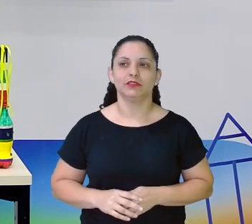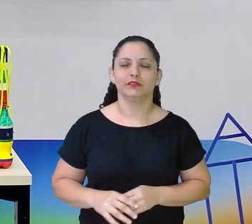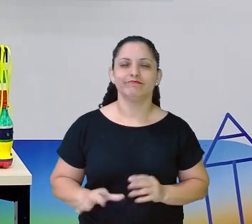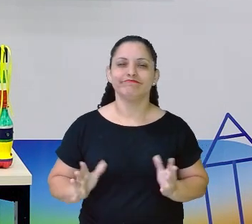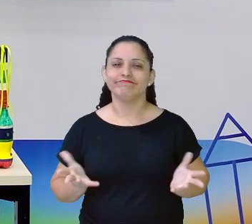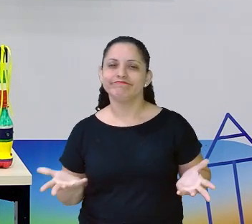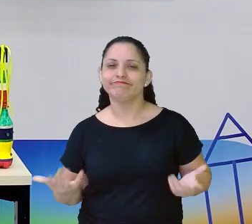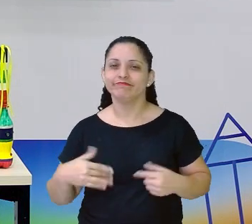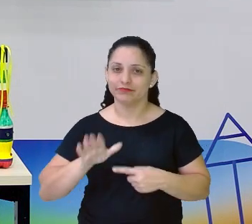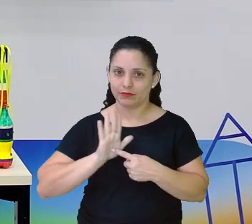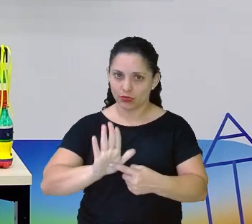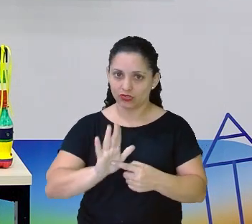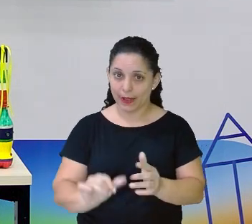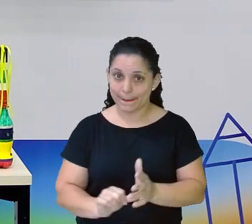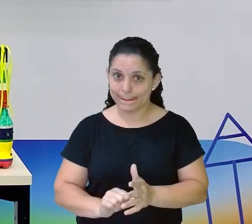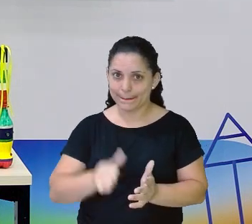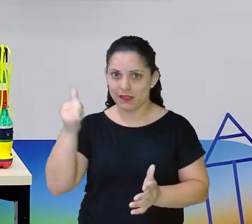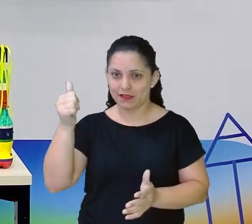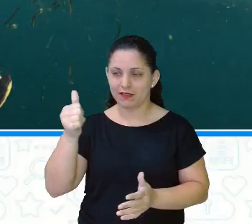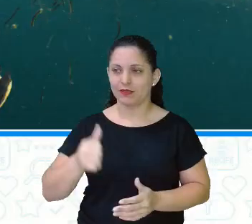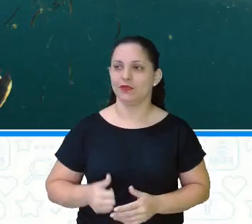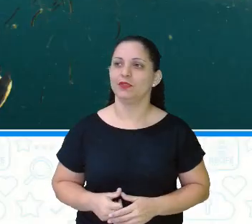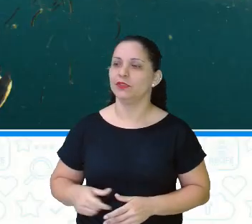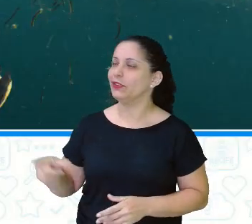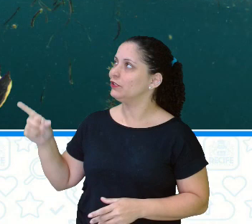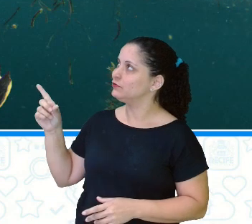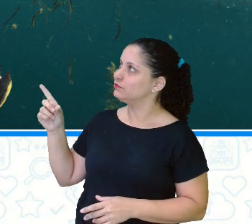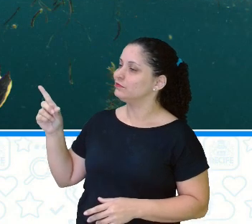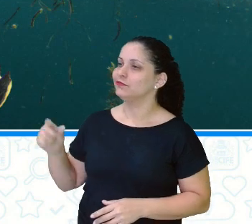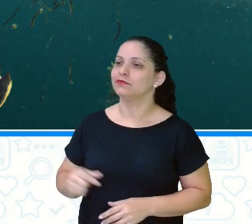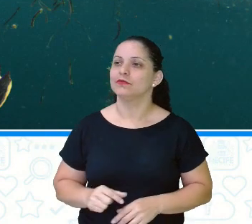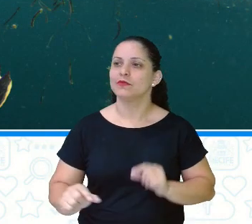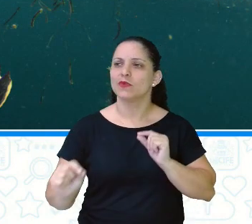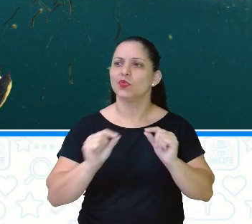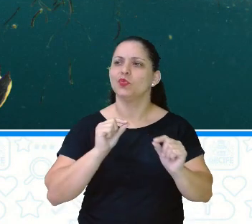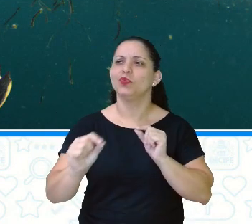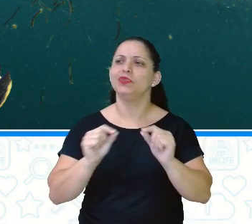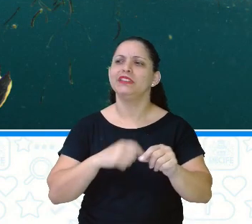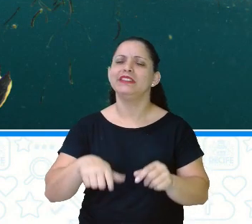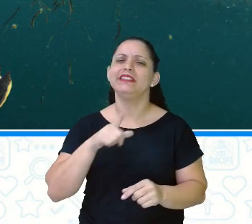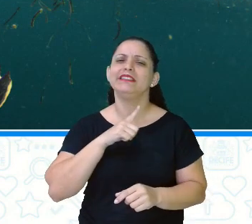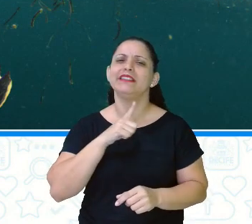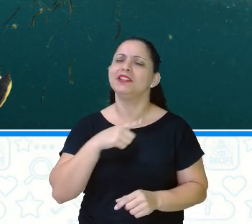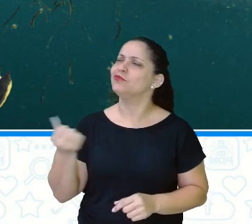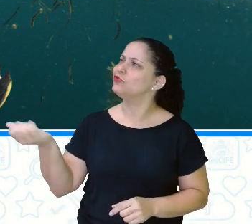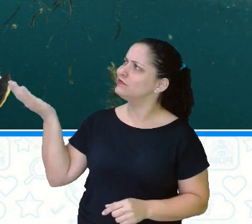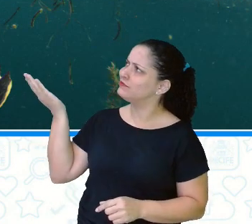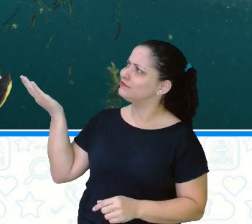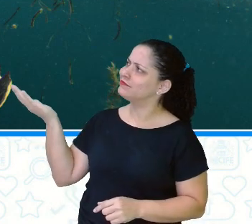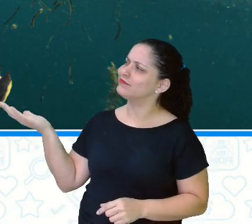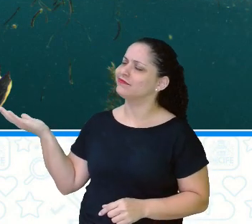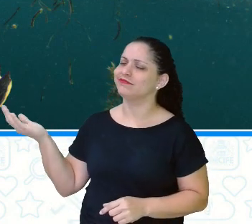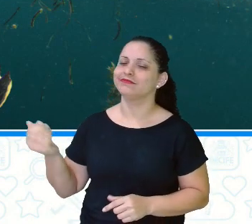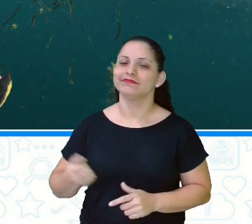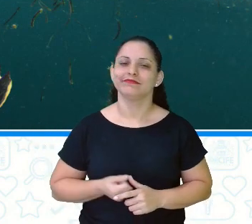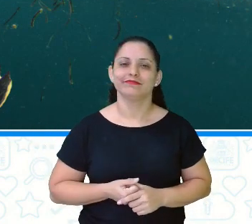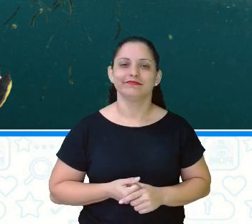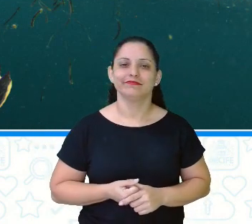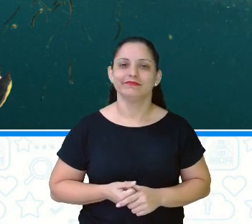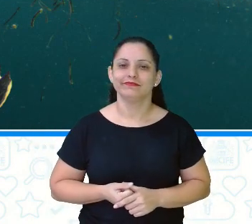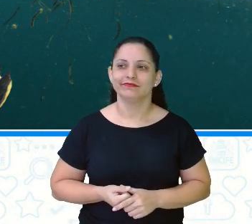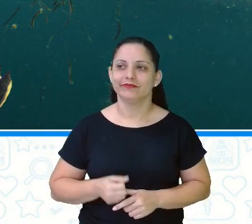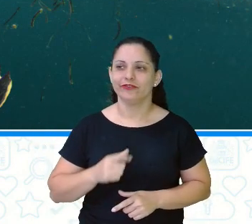Vou mostrar. A primeira imagem. Observe essa imagem aí. O que é que nós temos nessa imagem? Eu vou